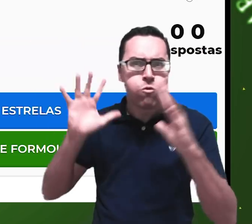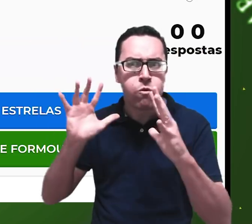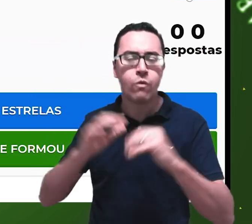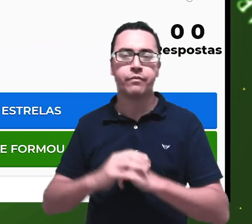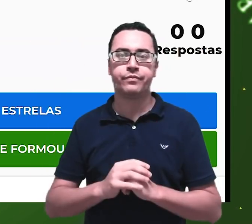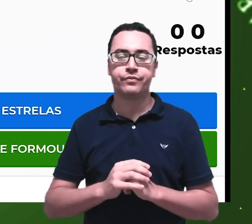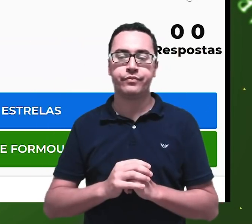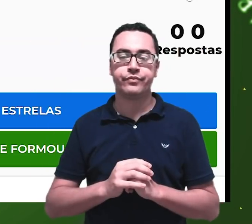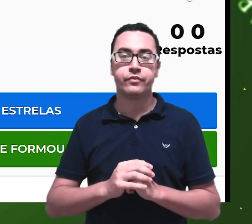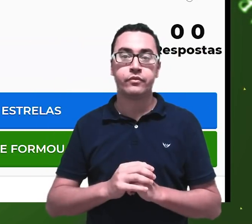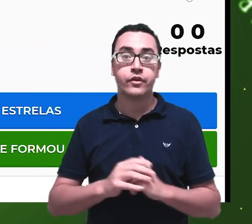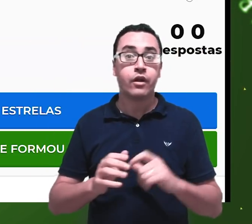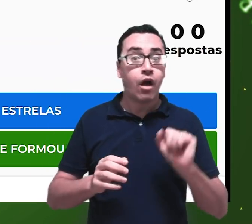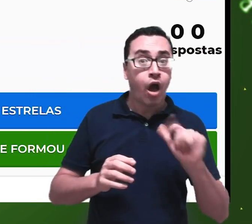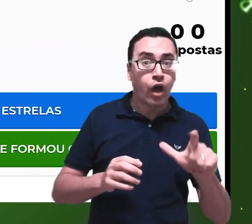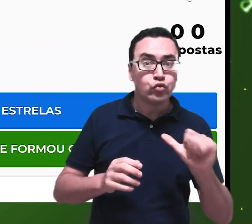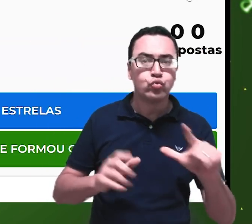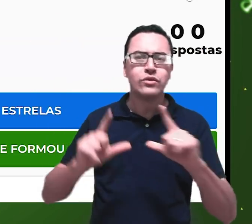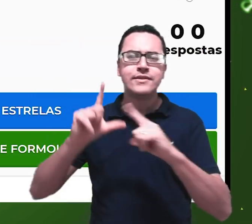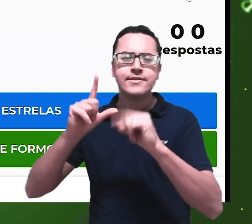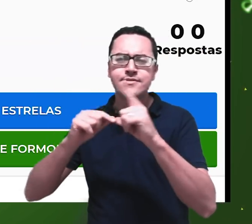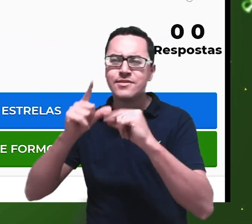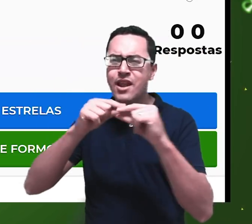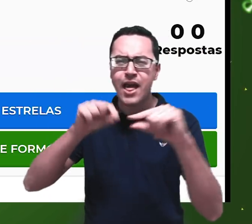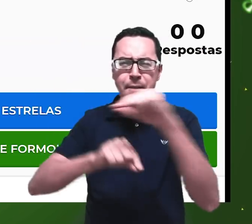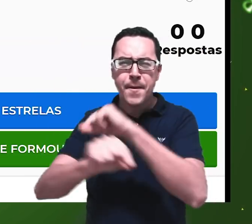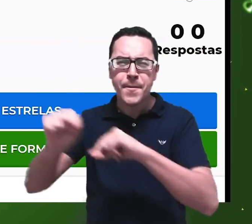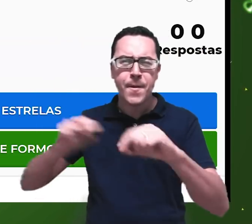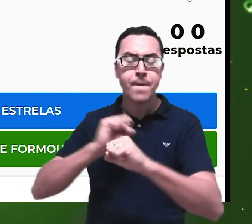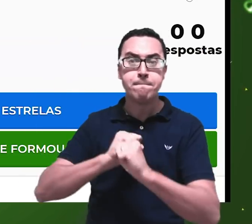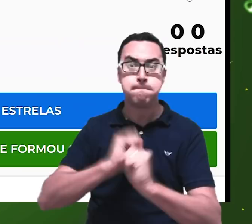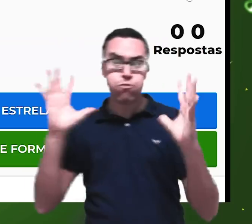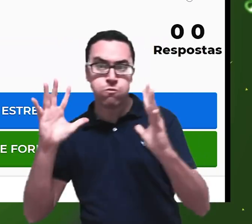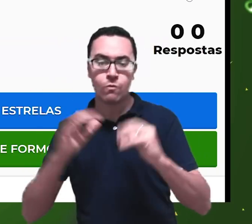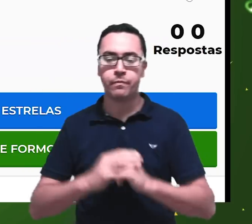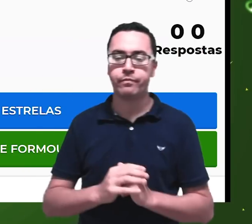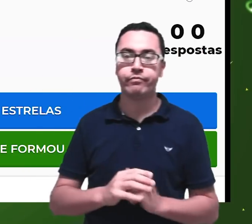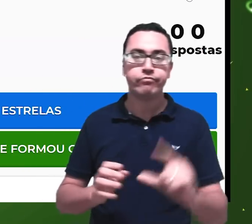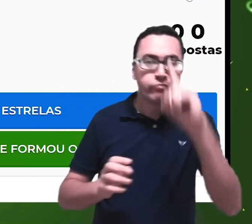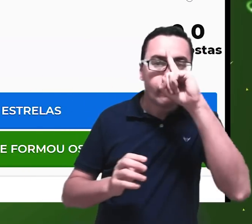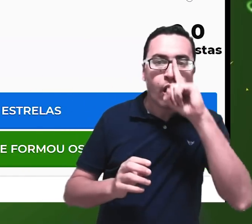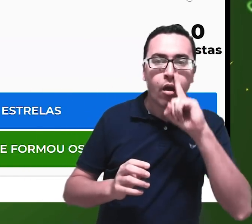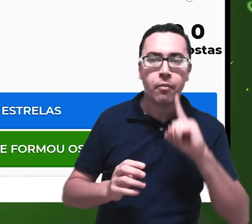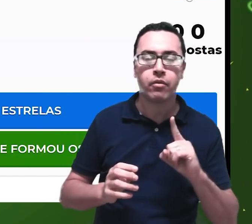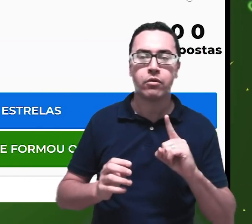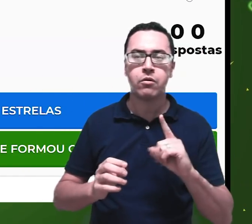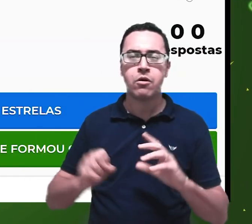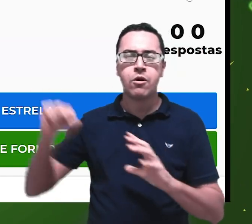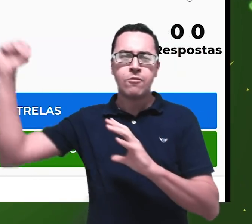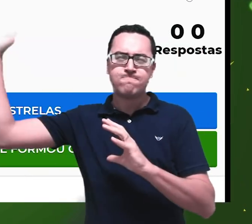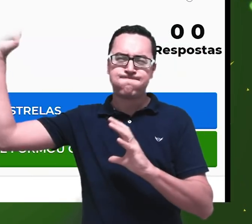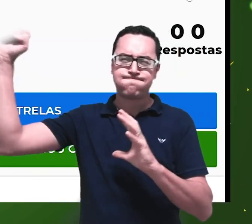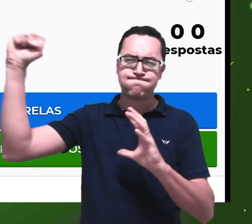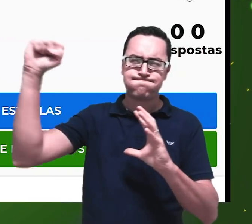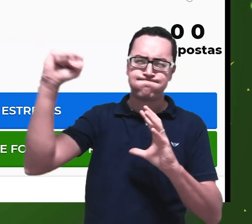Será que foi uma explosão de estrelas? Ou será que foi uma chuva de meteoros?